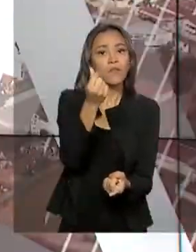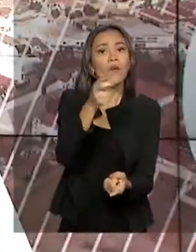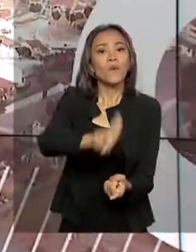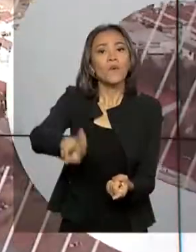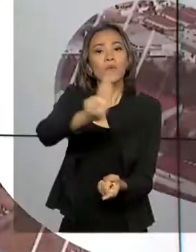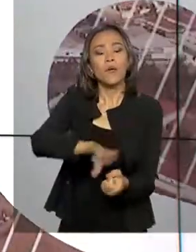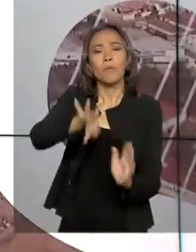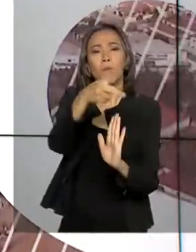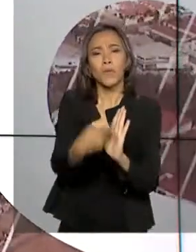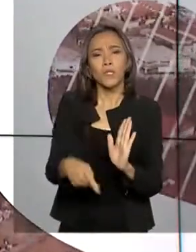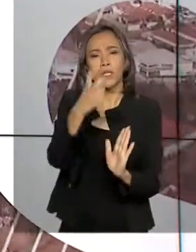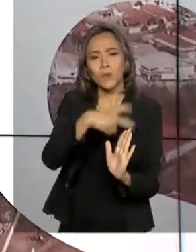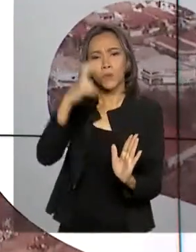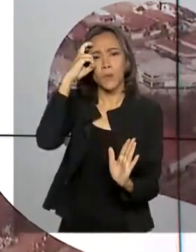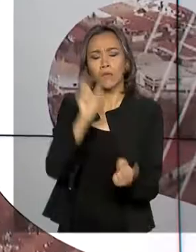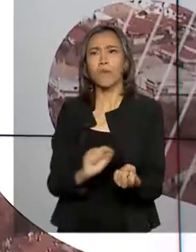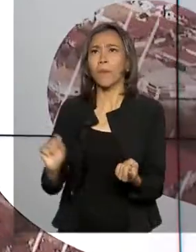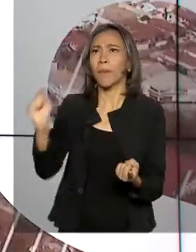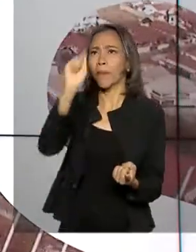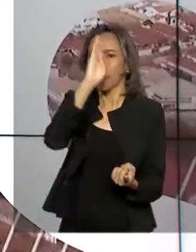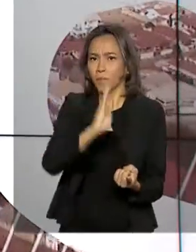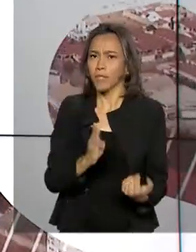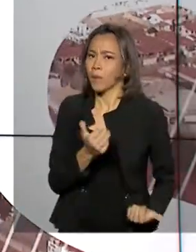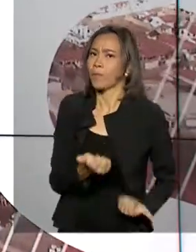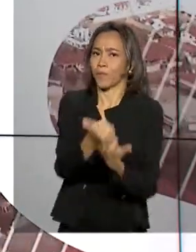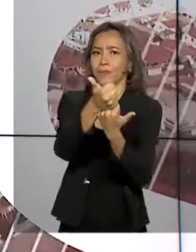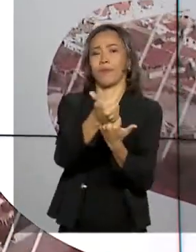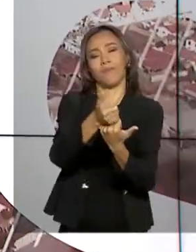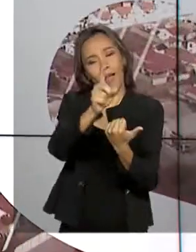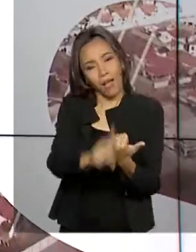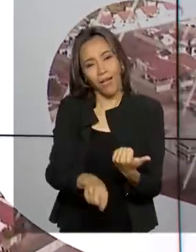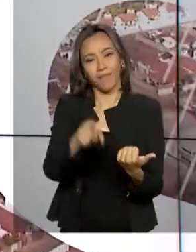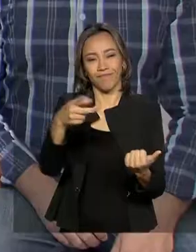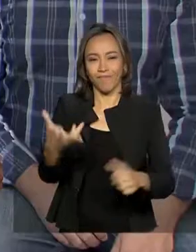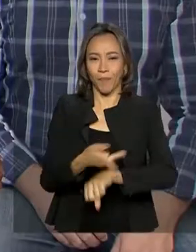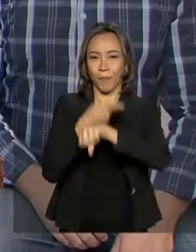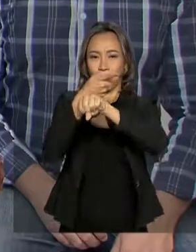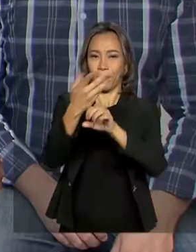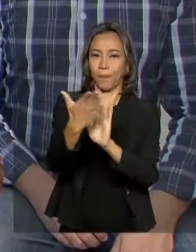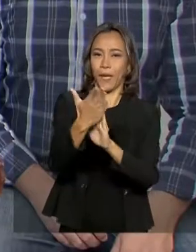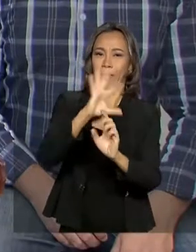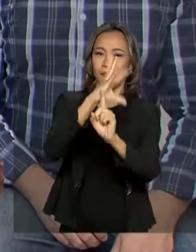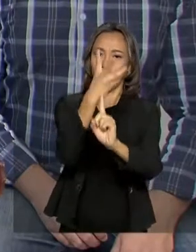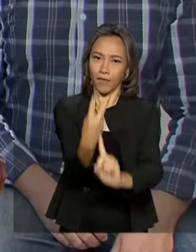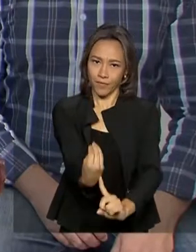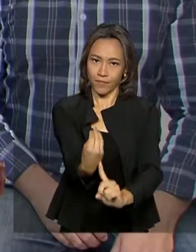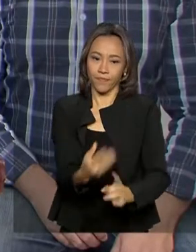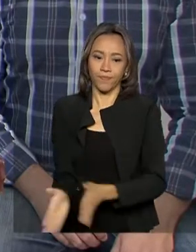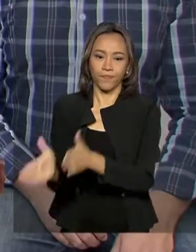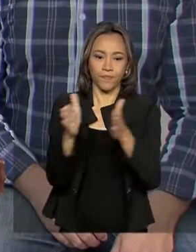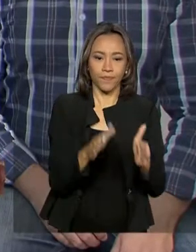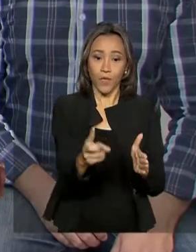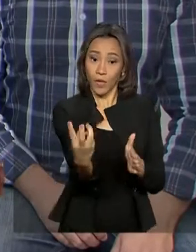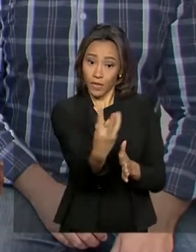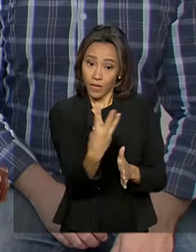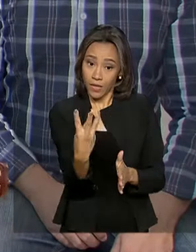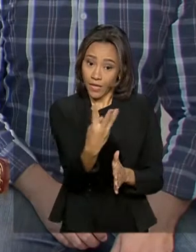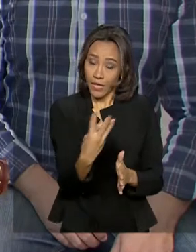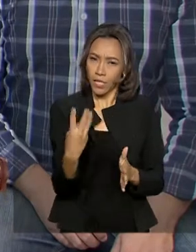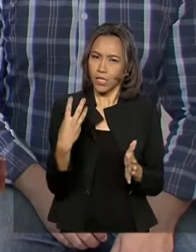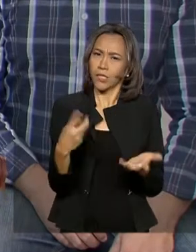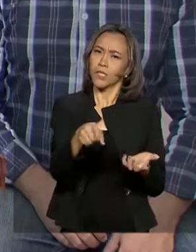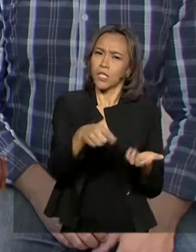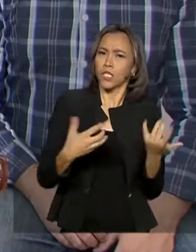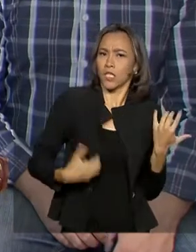culturais em todo o país. É o Prêmio Nacional das Artes. Juntos há quatro anos, a banda de rock